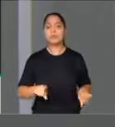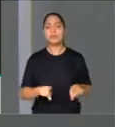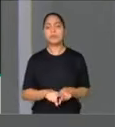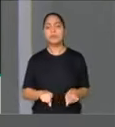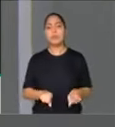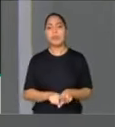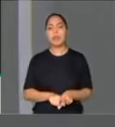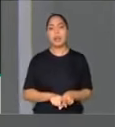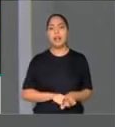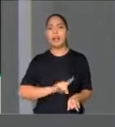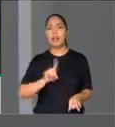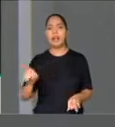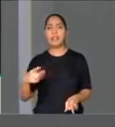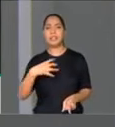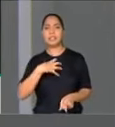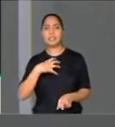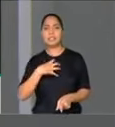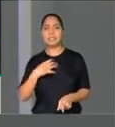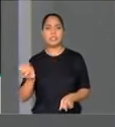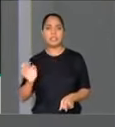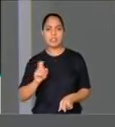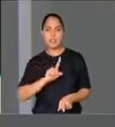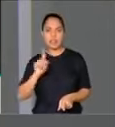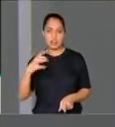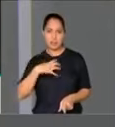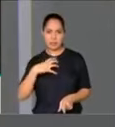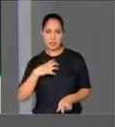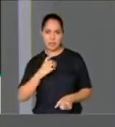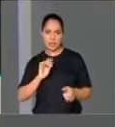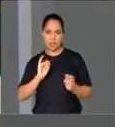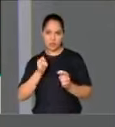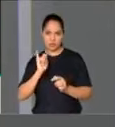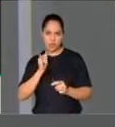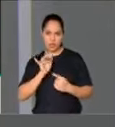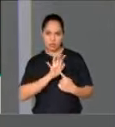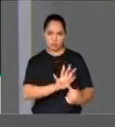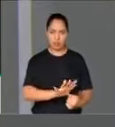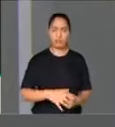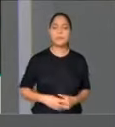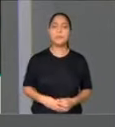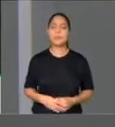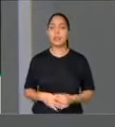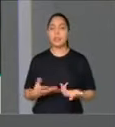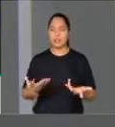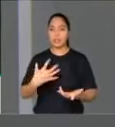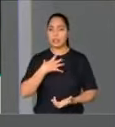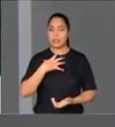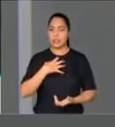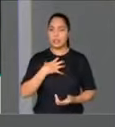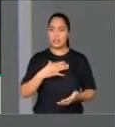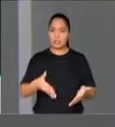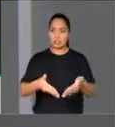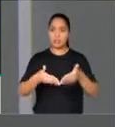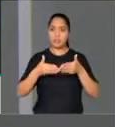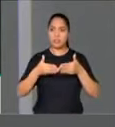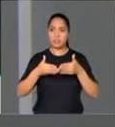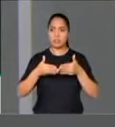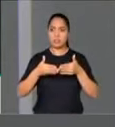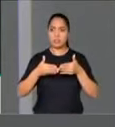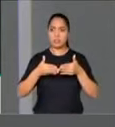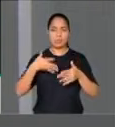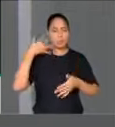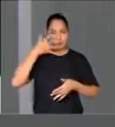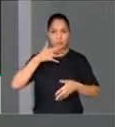Bahia. E, como sempre muito difícil e emocionante falar daqui, eu vou pedir licença para fazer meu discurso de